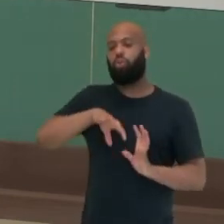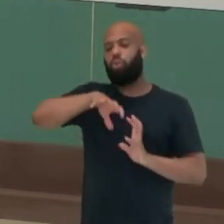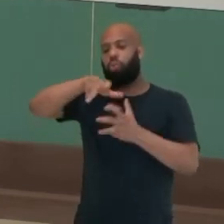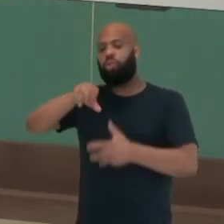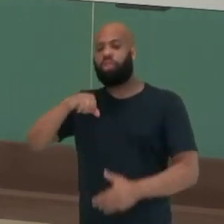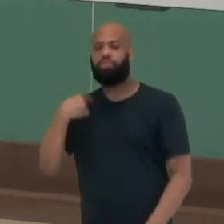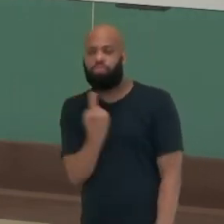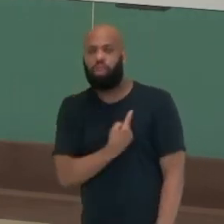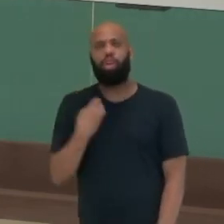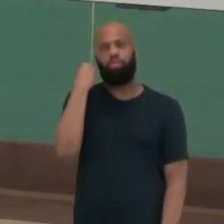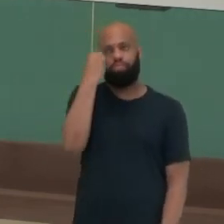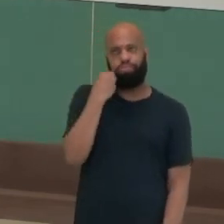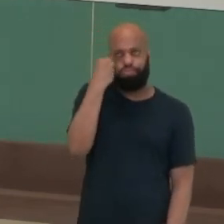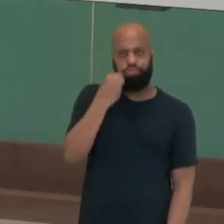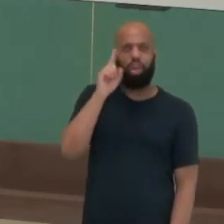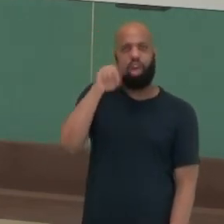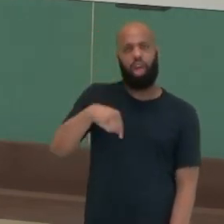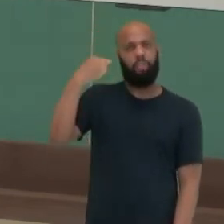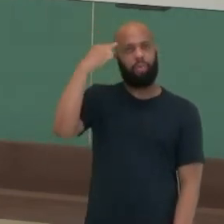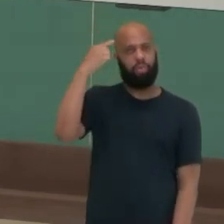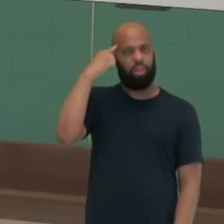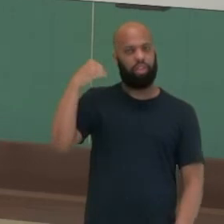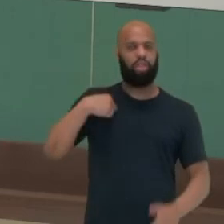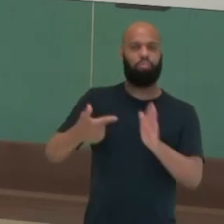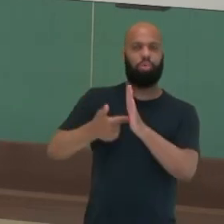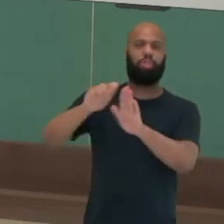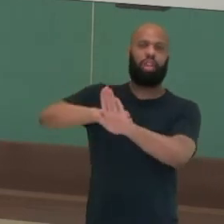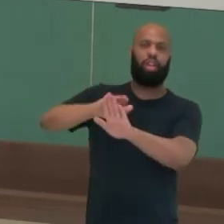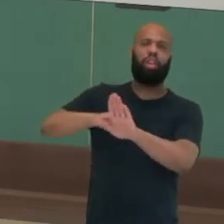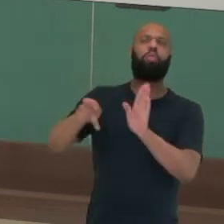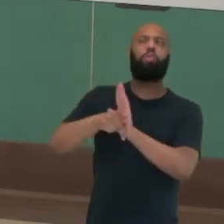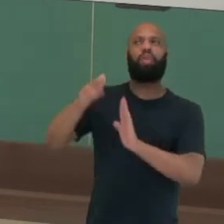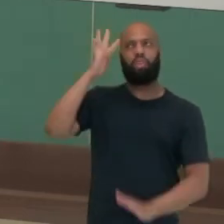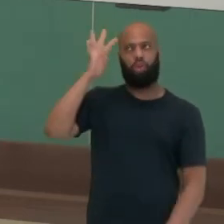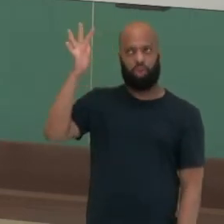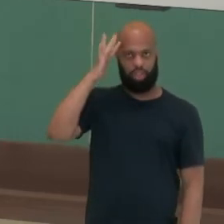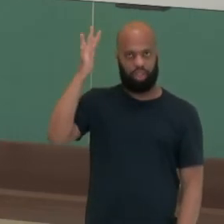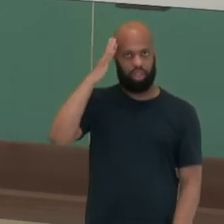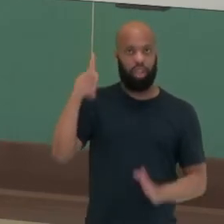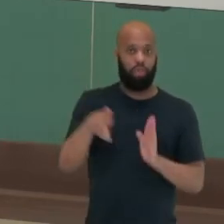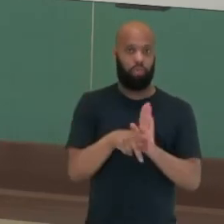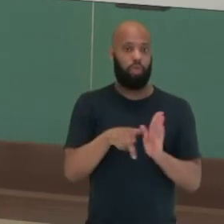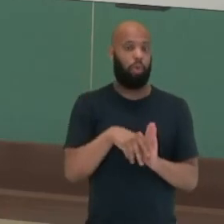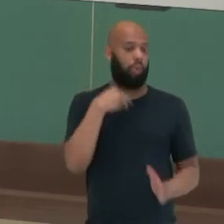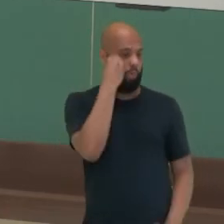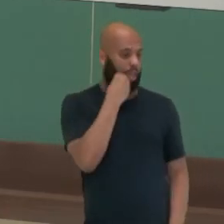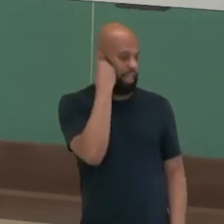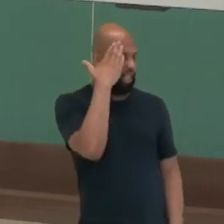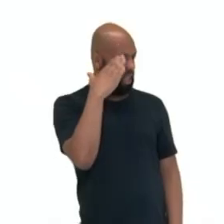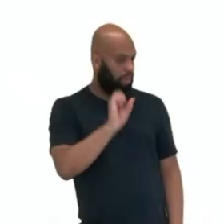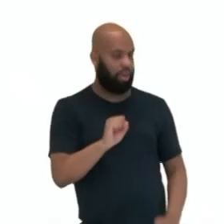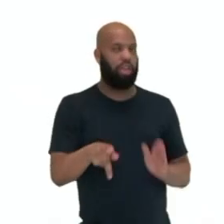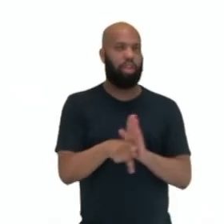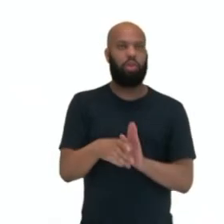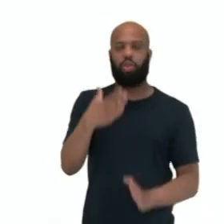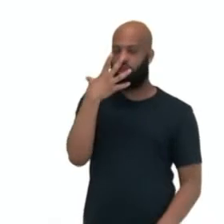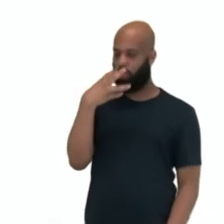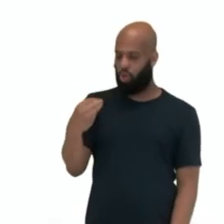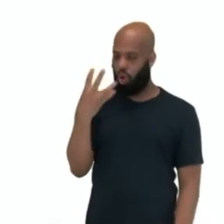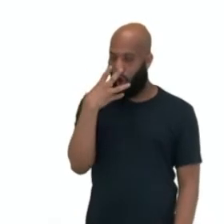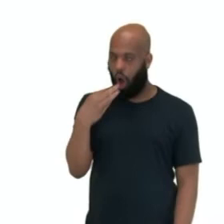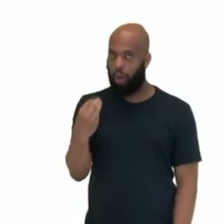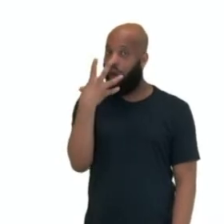experimentamos. Esse é o pensamento que está por trás da teoria empirista de Hobbes. Segundo